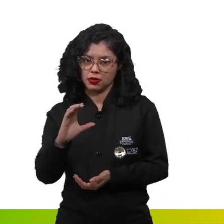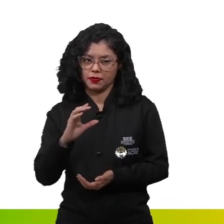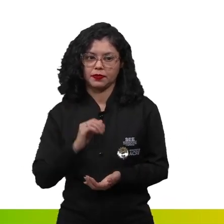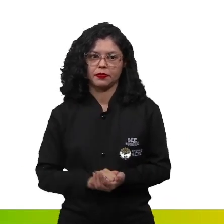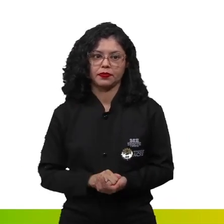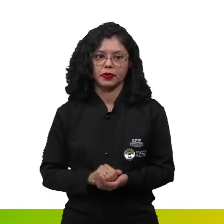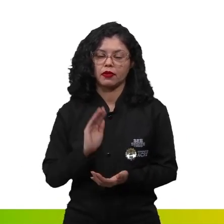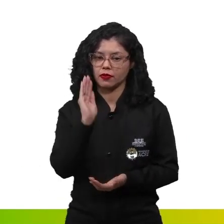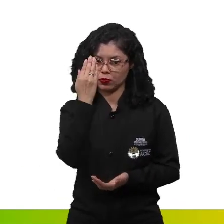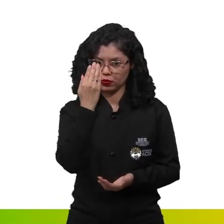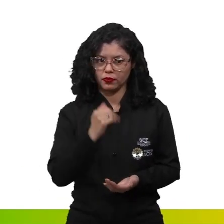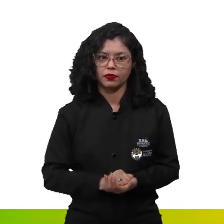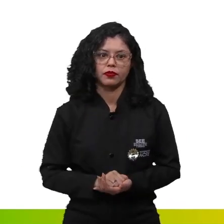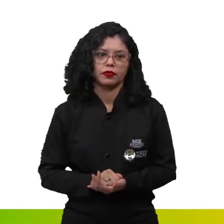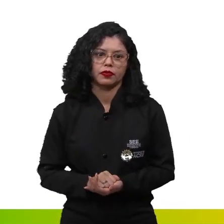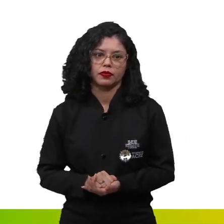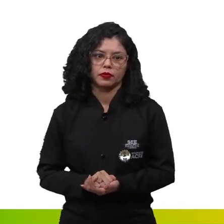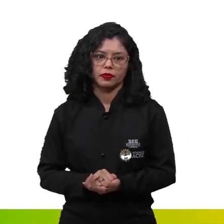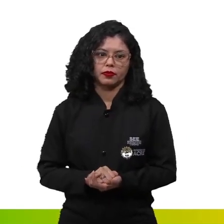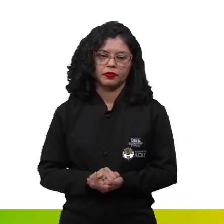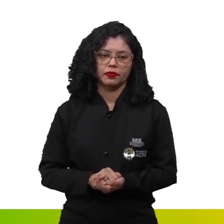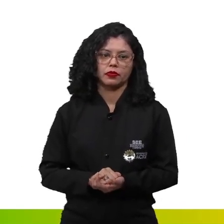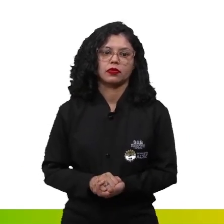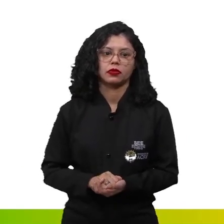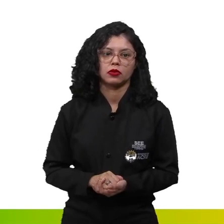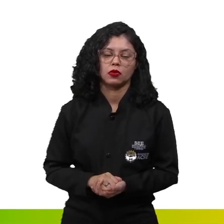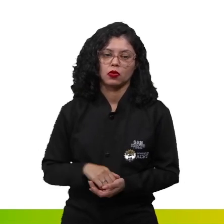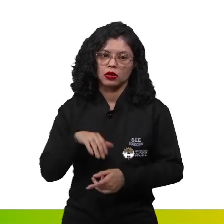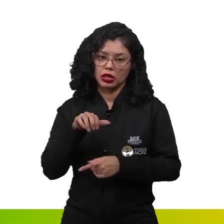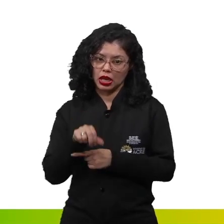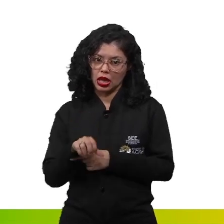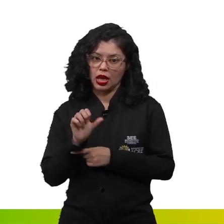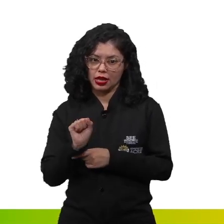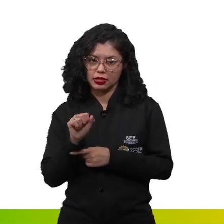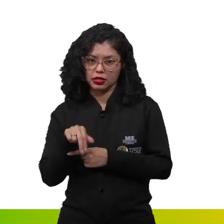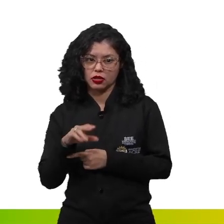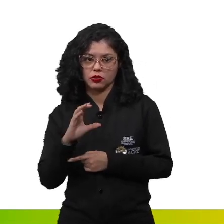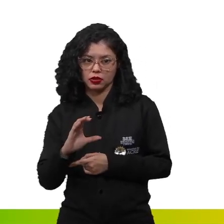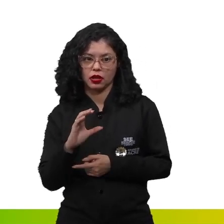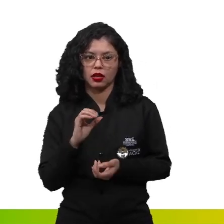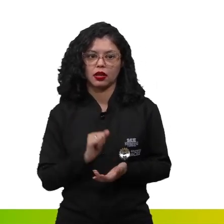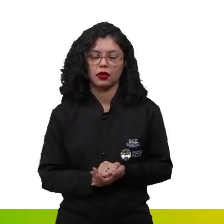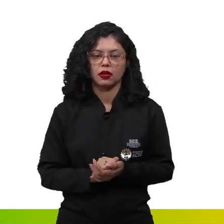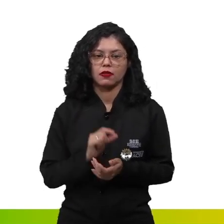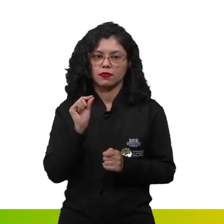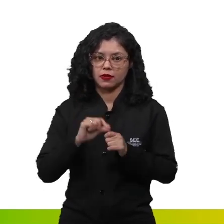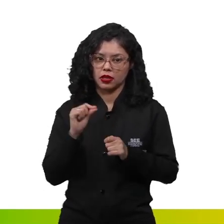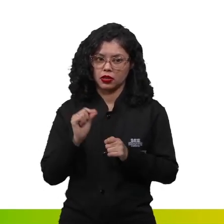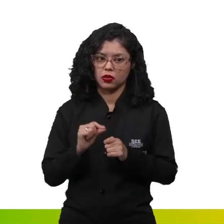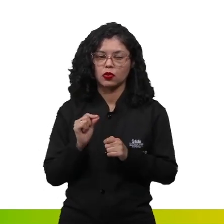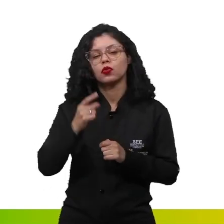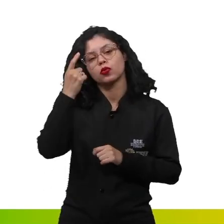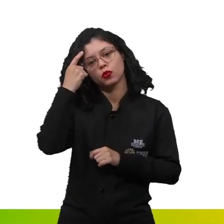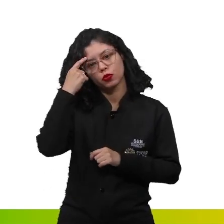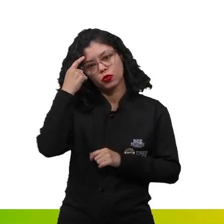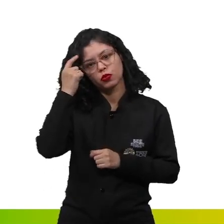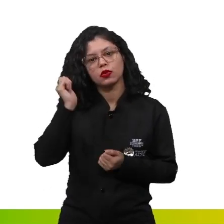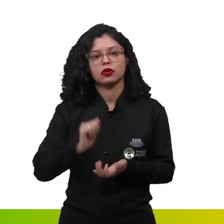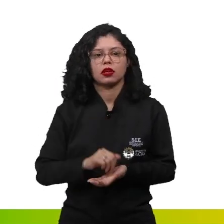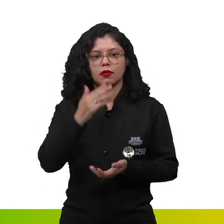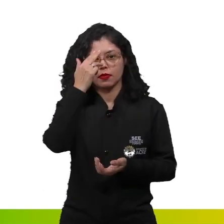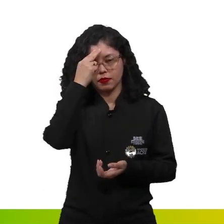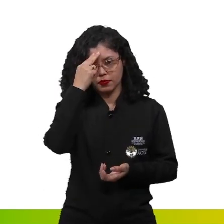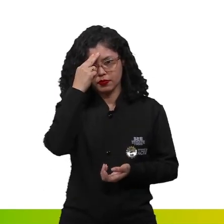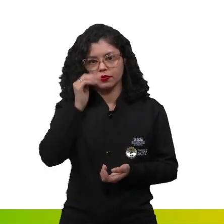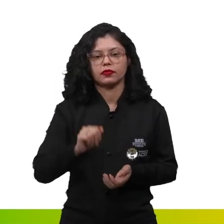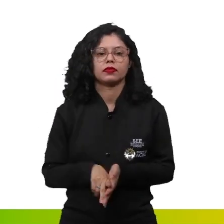aqui já seria falso. O sistema nervoso central, ele é responsável pela elaboração dos pensamentos,